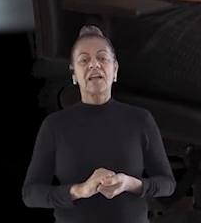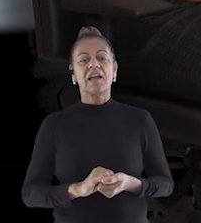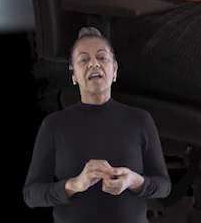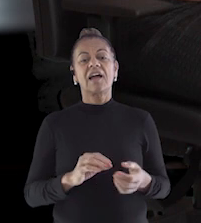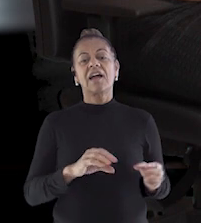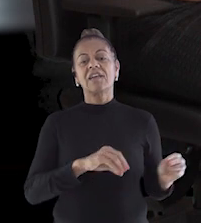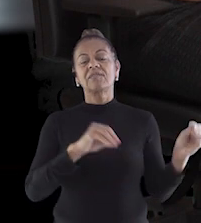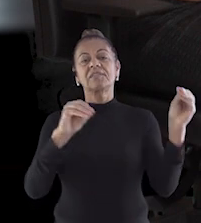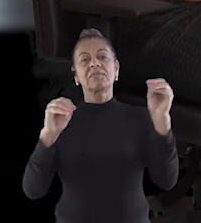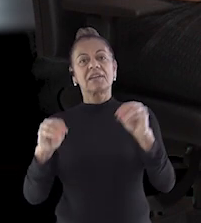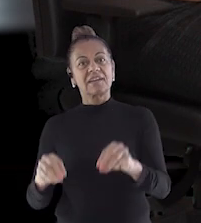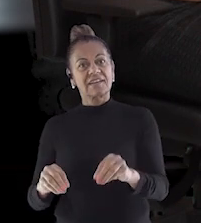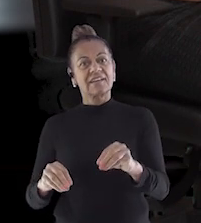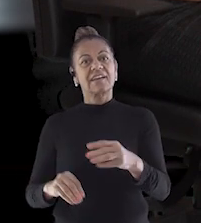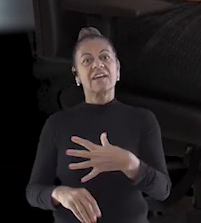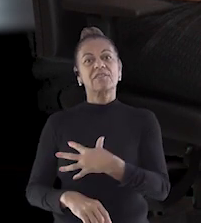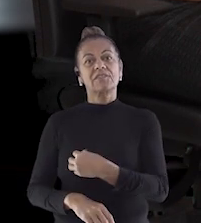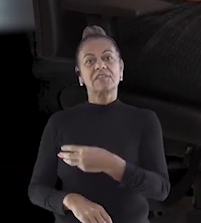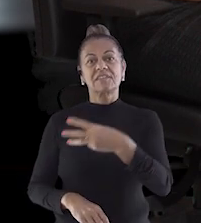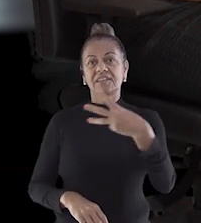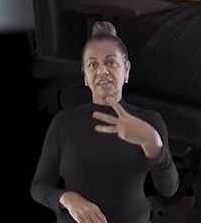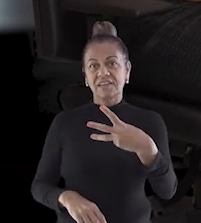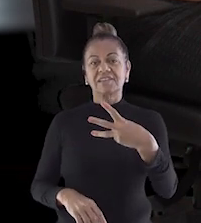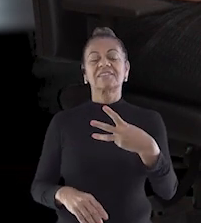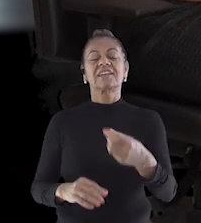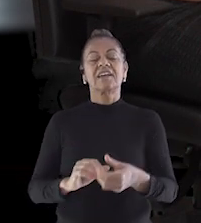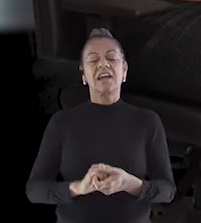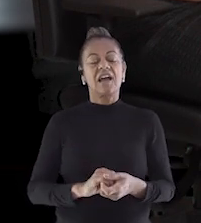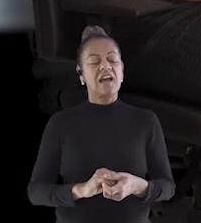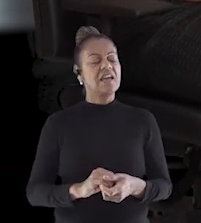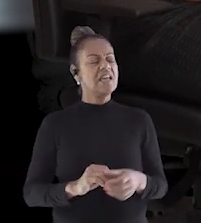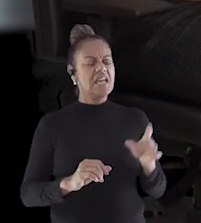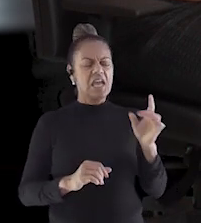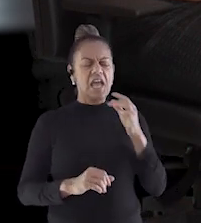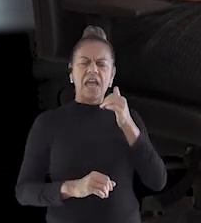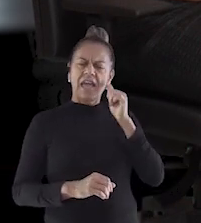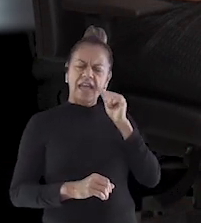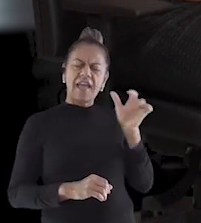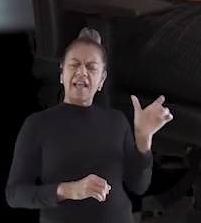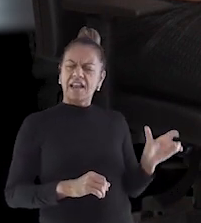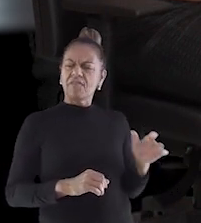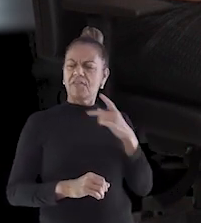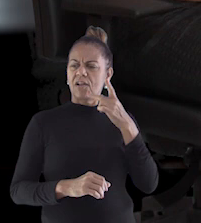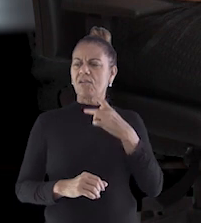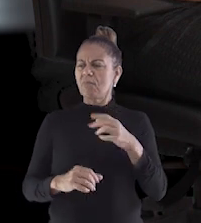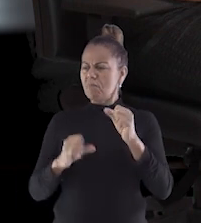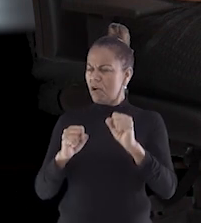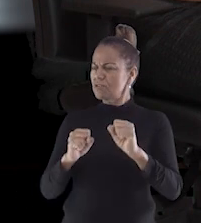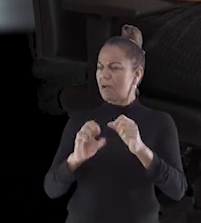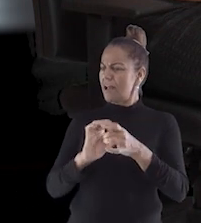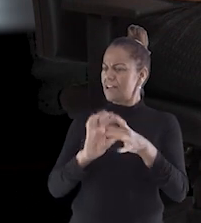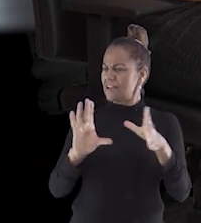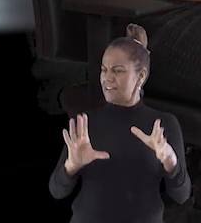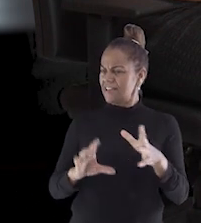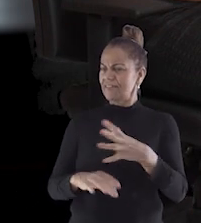começamos a namorar. Aí eu falei, eu vou vir pra cá. Trouxe os 3 filhos aí dele. Aí vim pra cá, eu falei, eu venho, mas eu trago meus 3